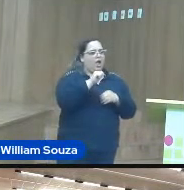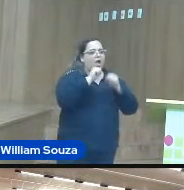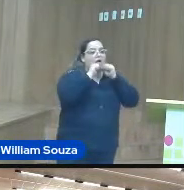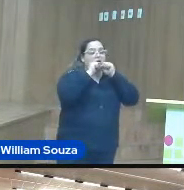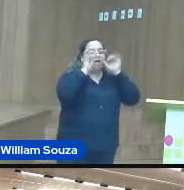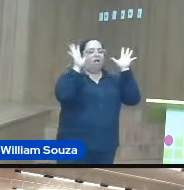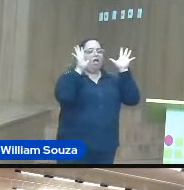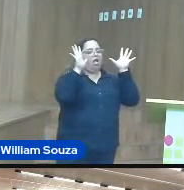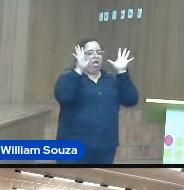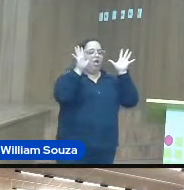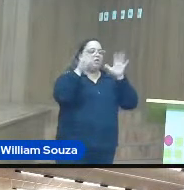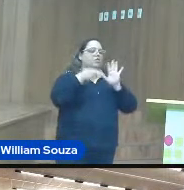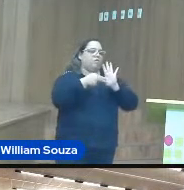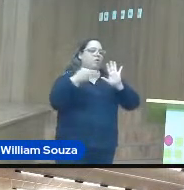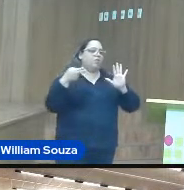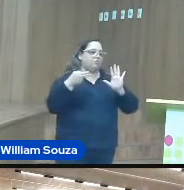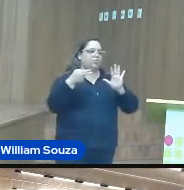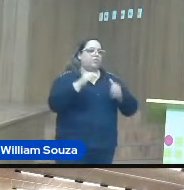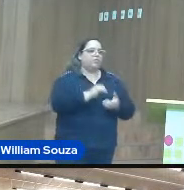Berlim, ele